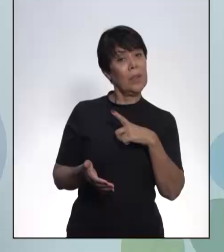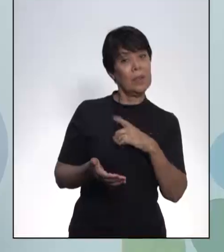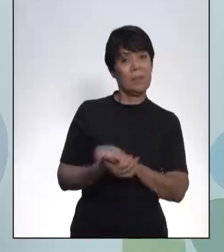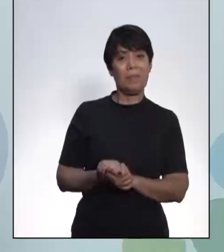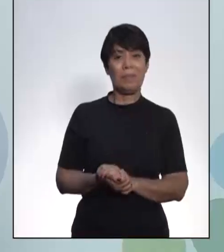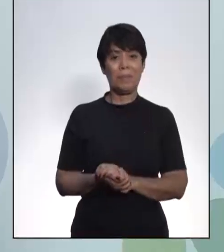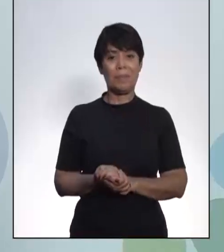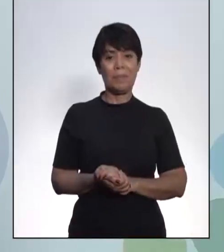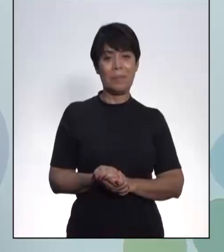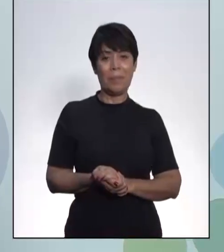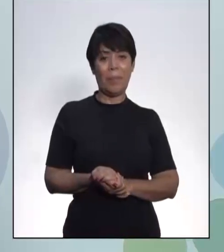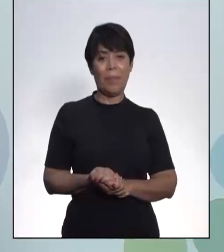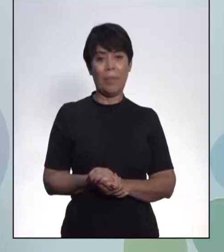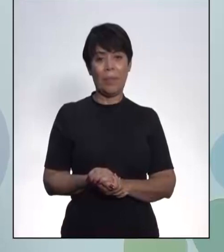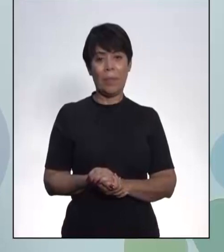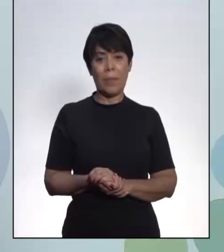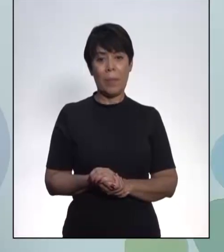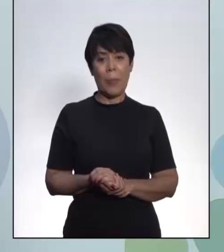mandar para mim, deixa eu ver aqui.